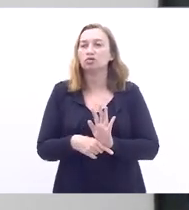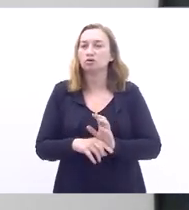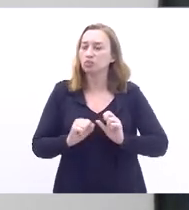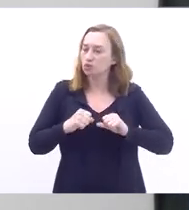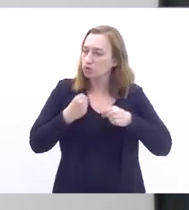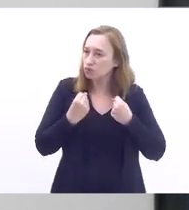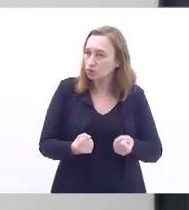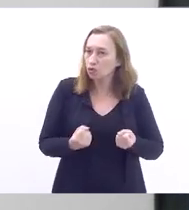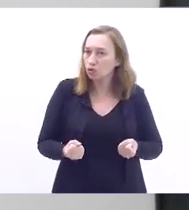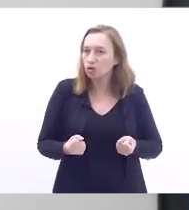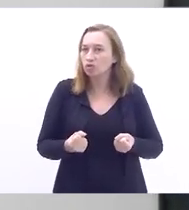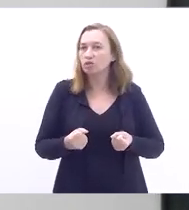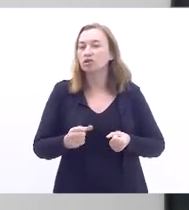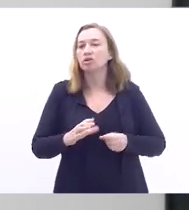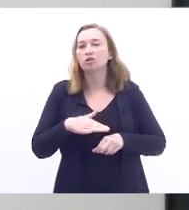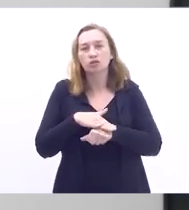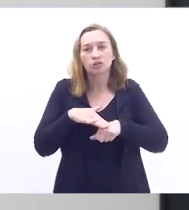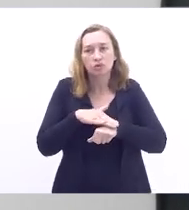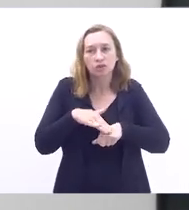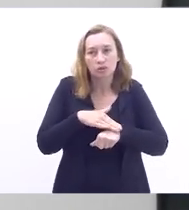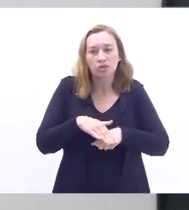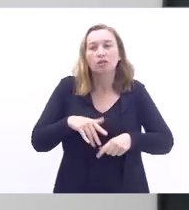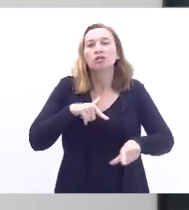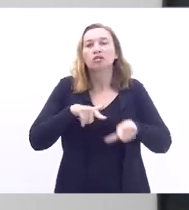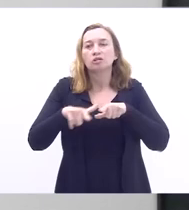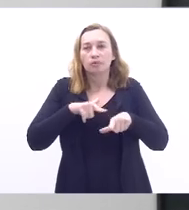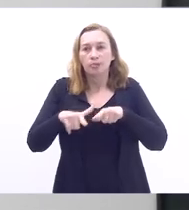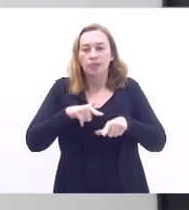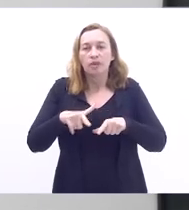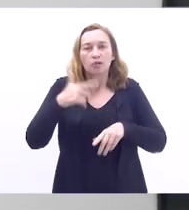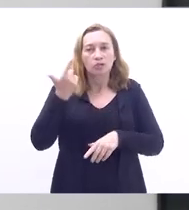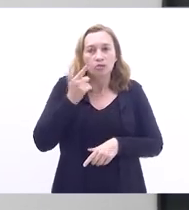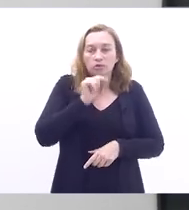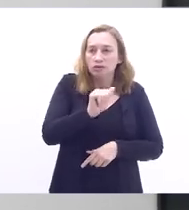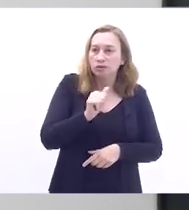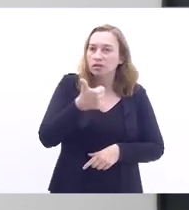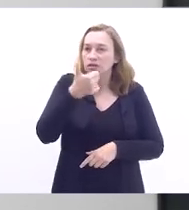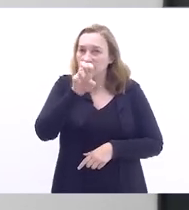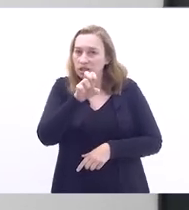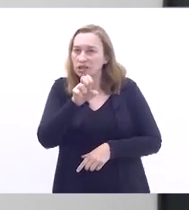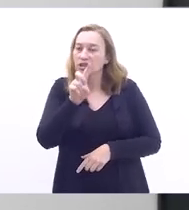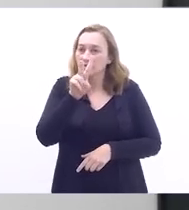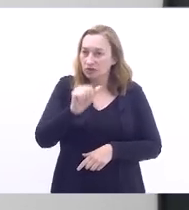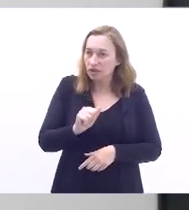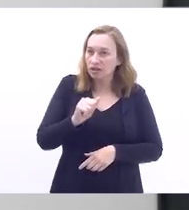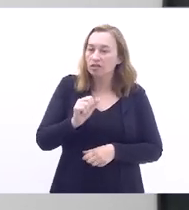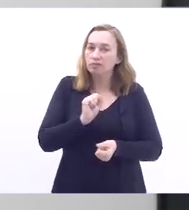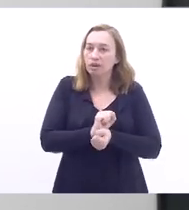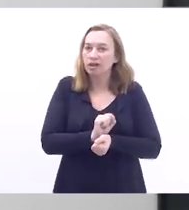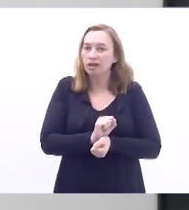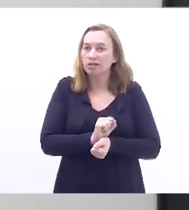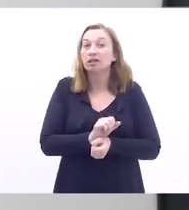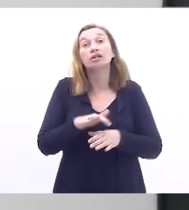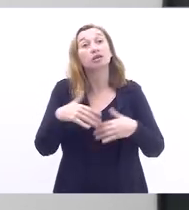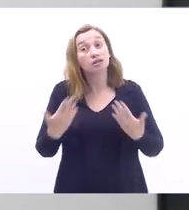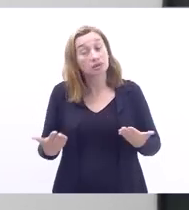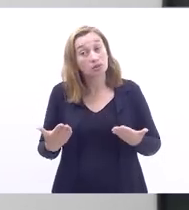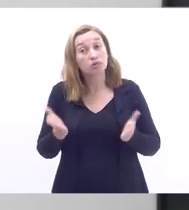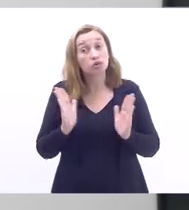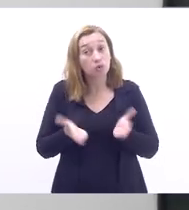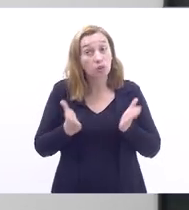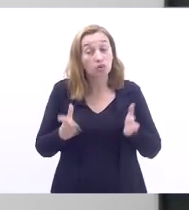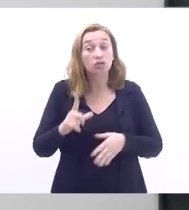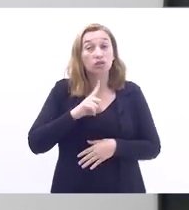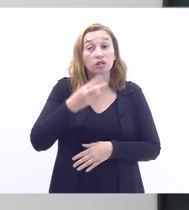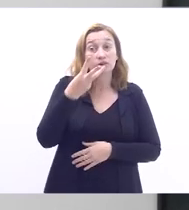confuso e com conversa e com trabalho conseguimos que se as 15 vagas força ainda congelada Então se hoje